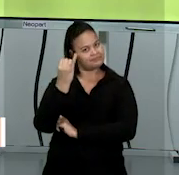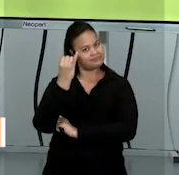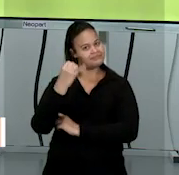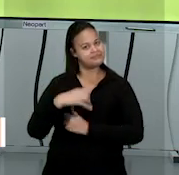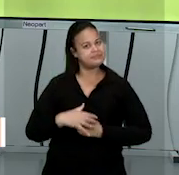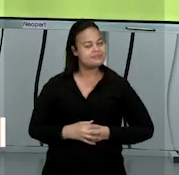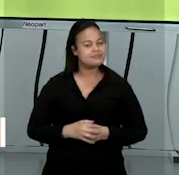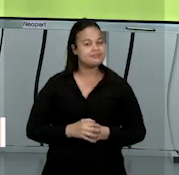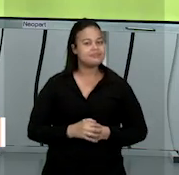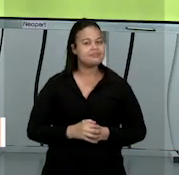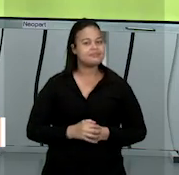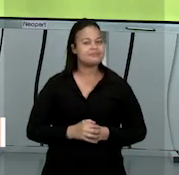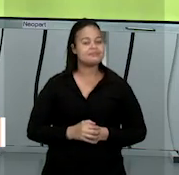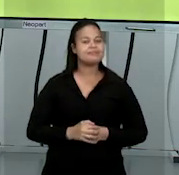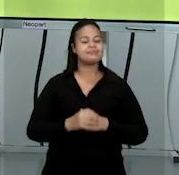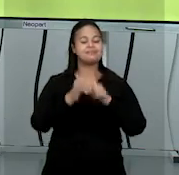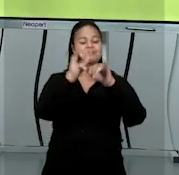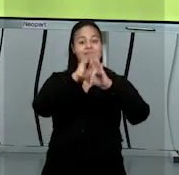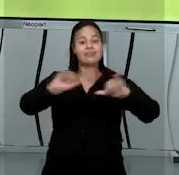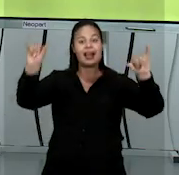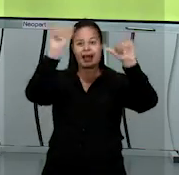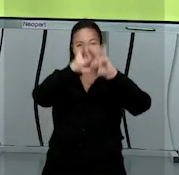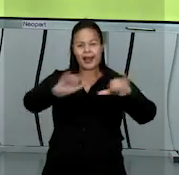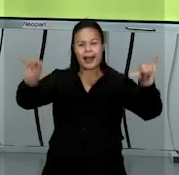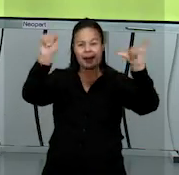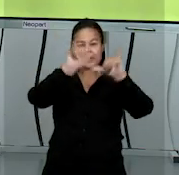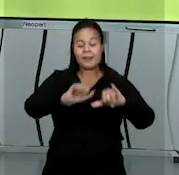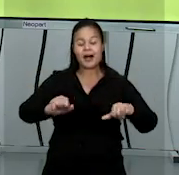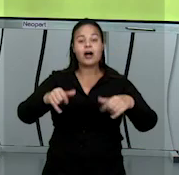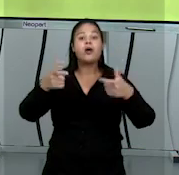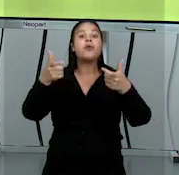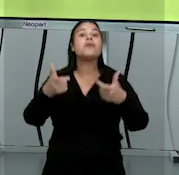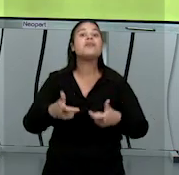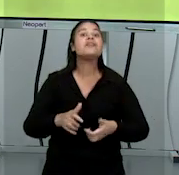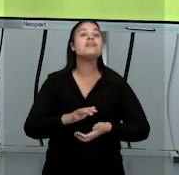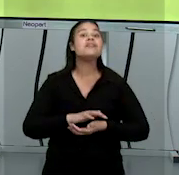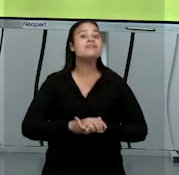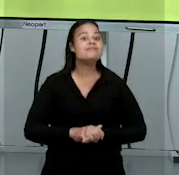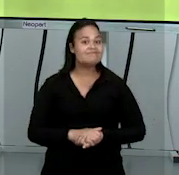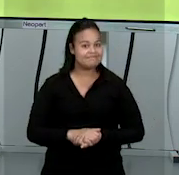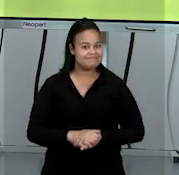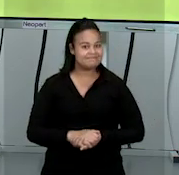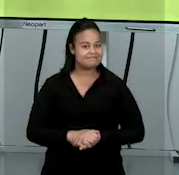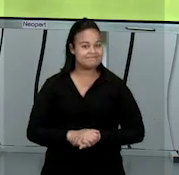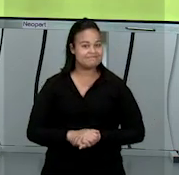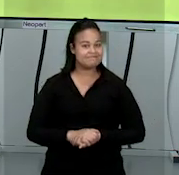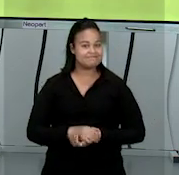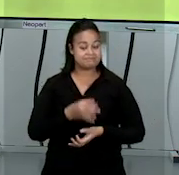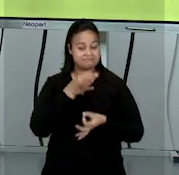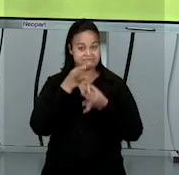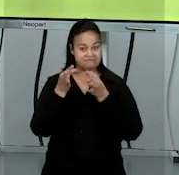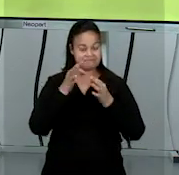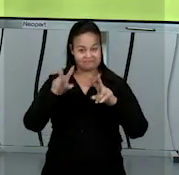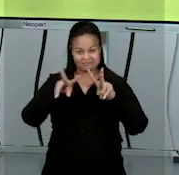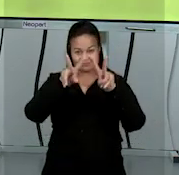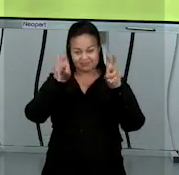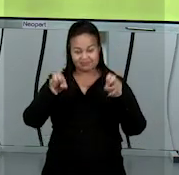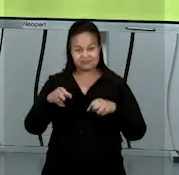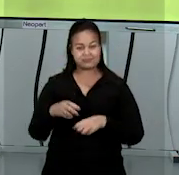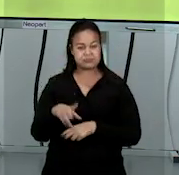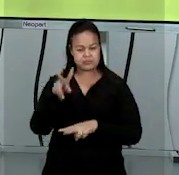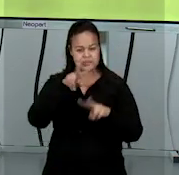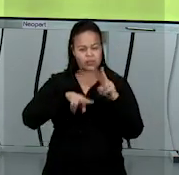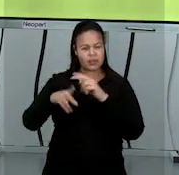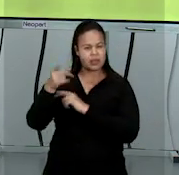criar esse filho. Então, é uma forma de fisgar a nossa atenção, de chamar a nossa atenção para um fato